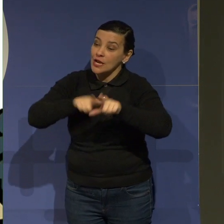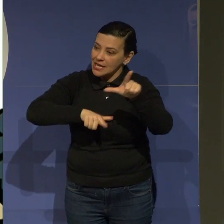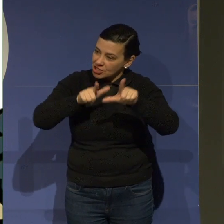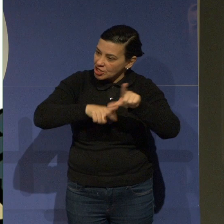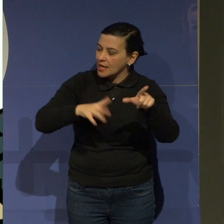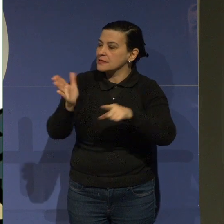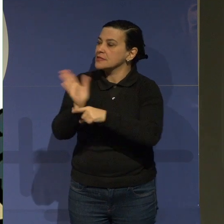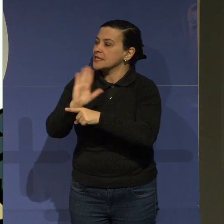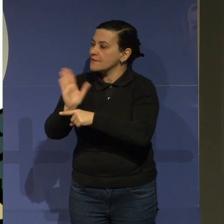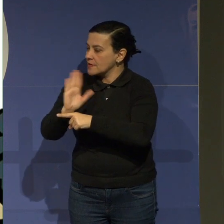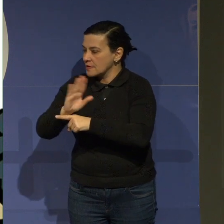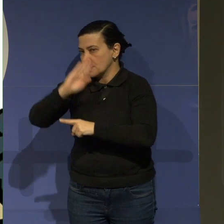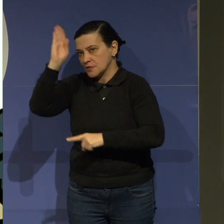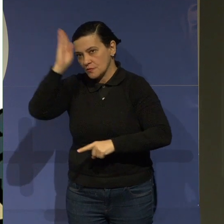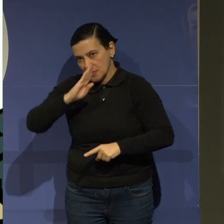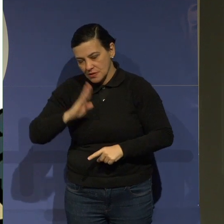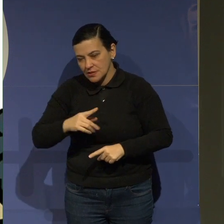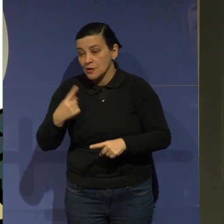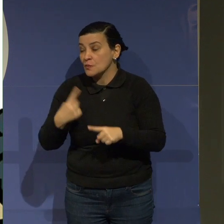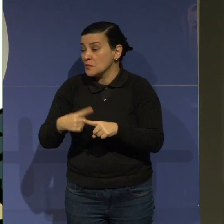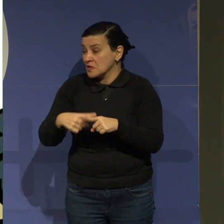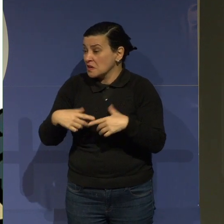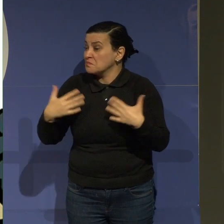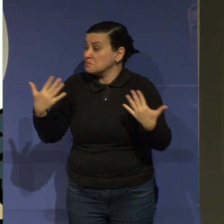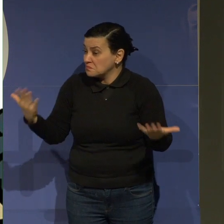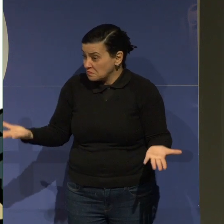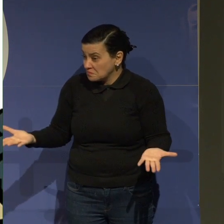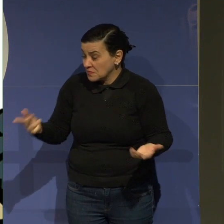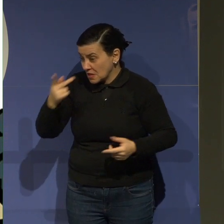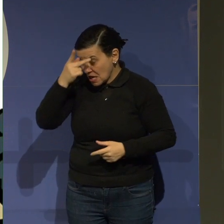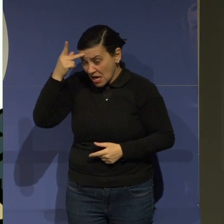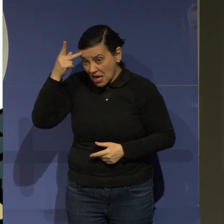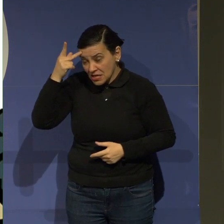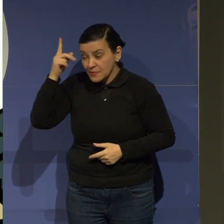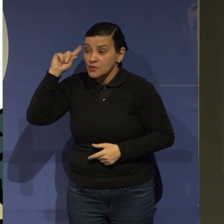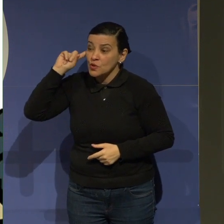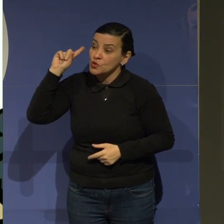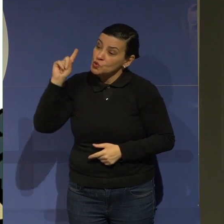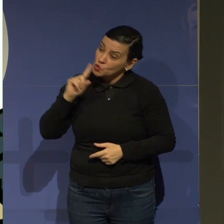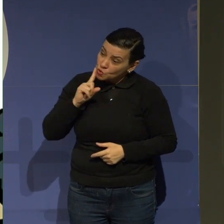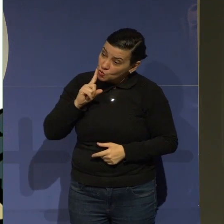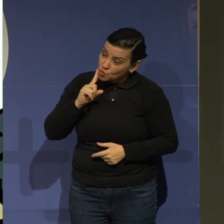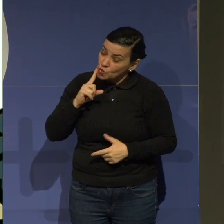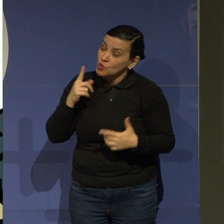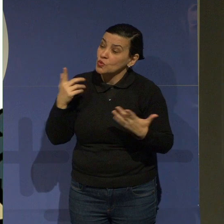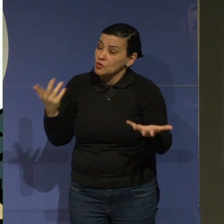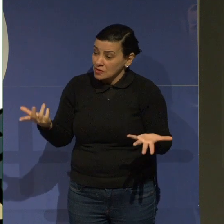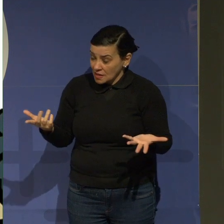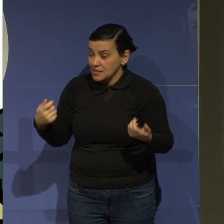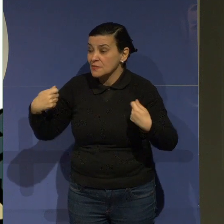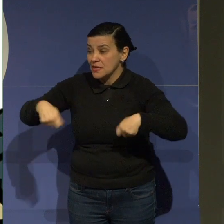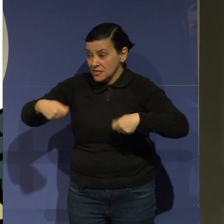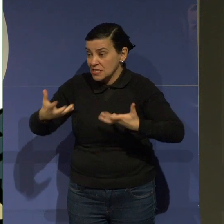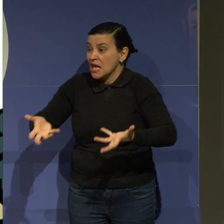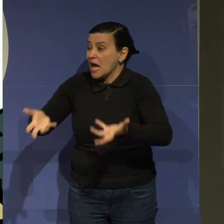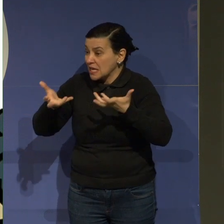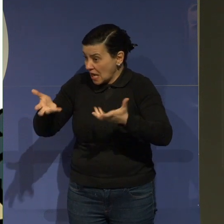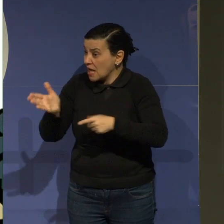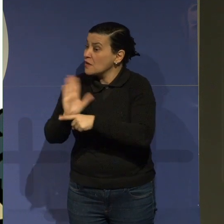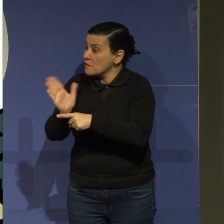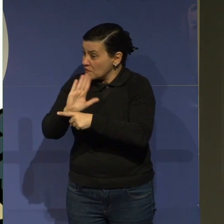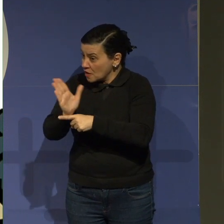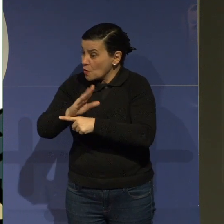filmes nacionais, porque, afinal de contas, as pessoas surdas, ensurdecidas, também querem ver